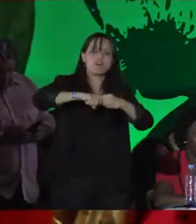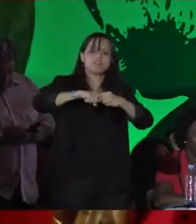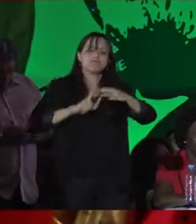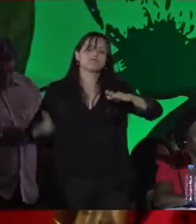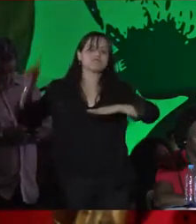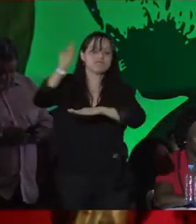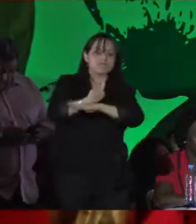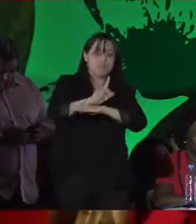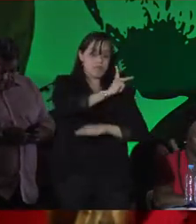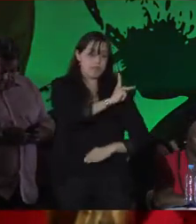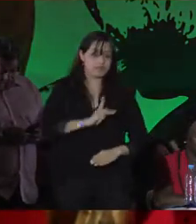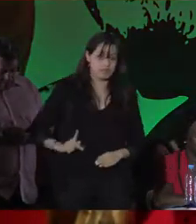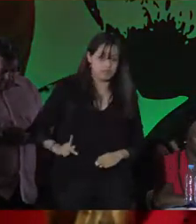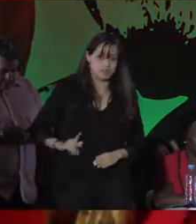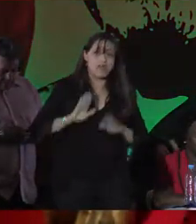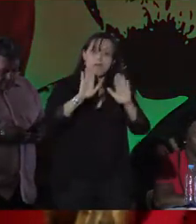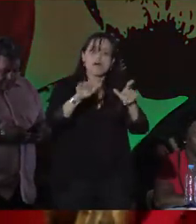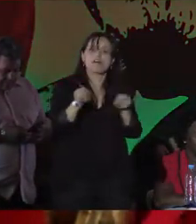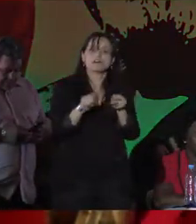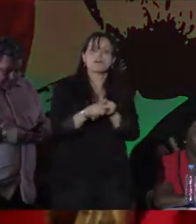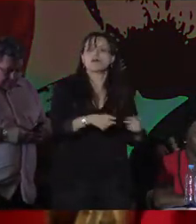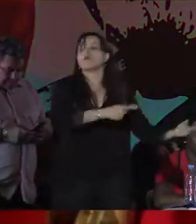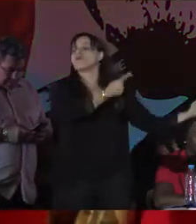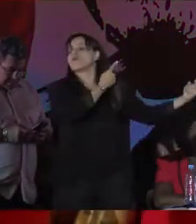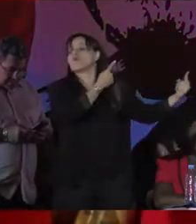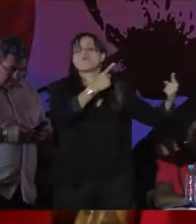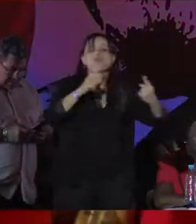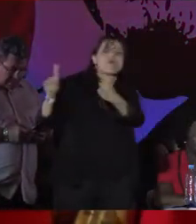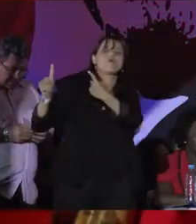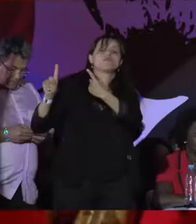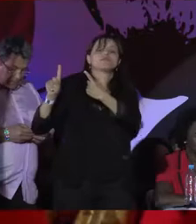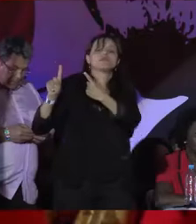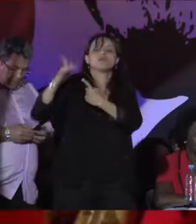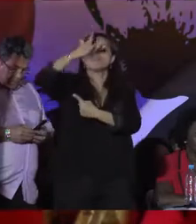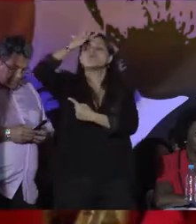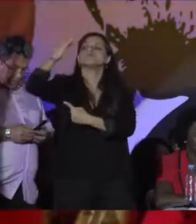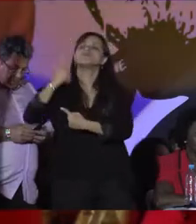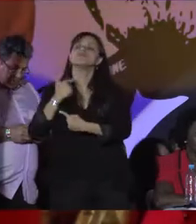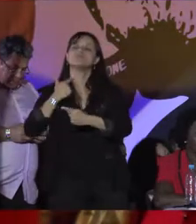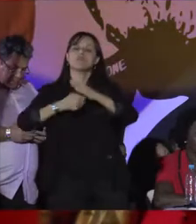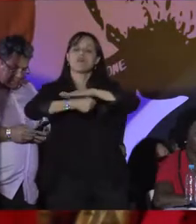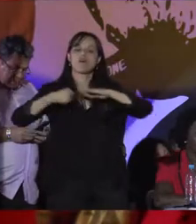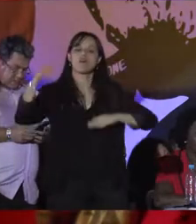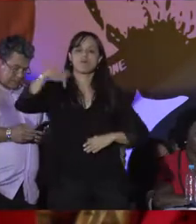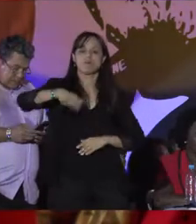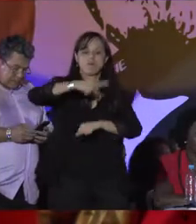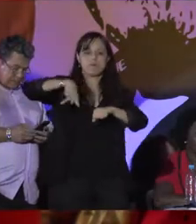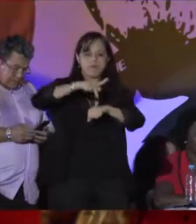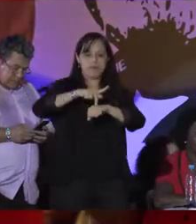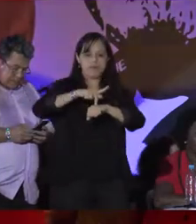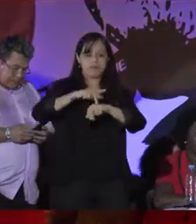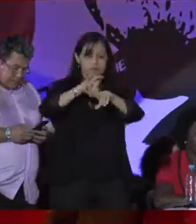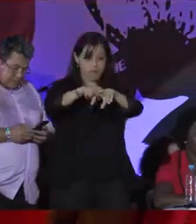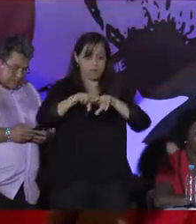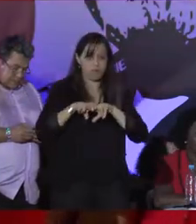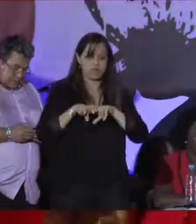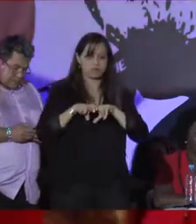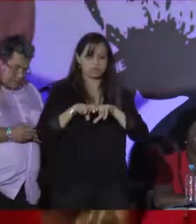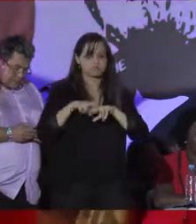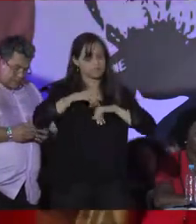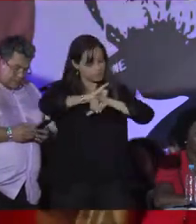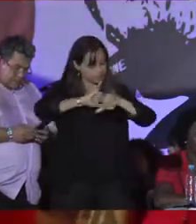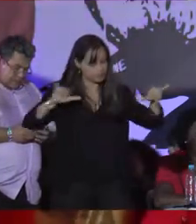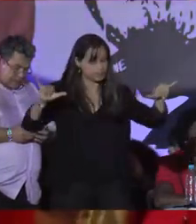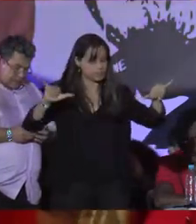mas para a gente derrotar definitivamente o golpe no nosso país. Por essa razão,